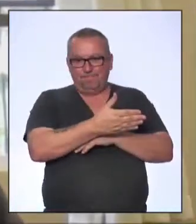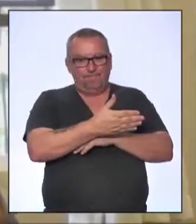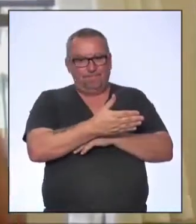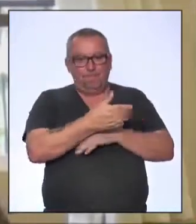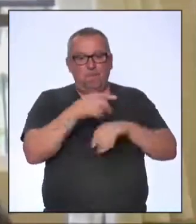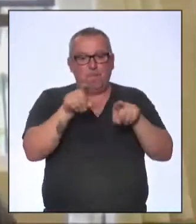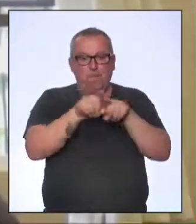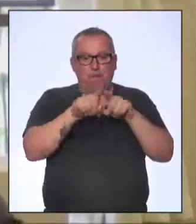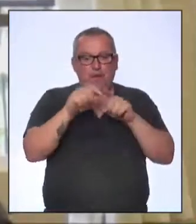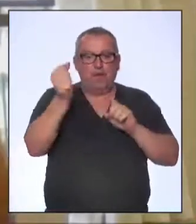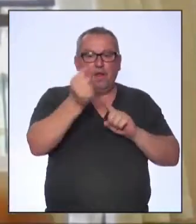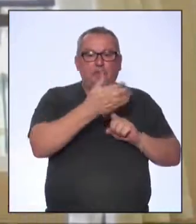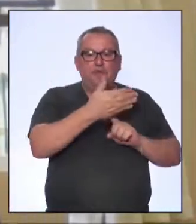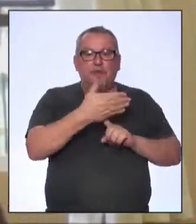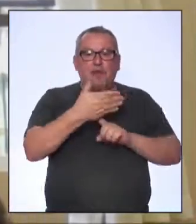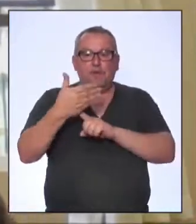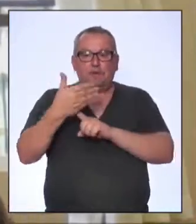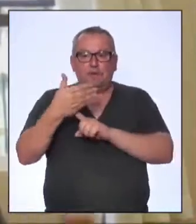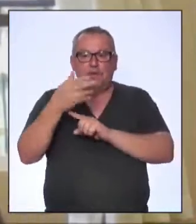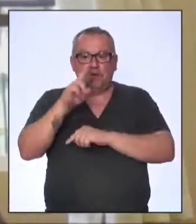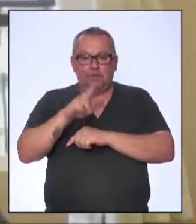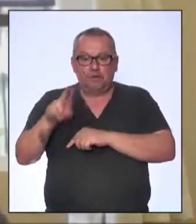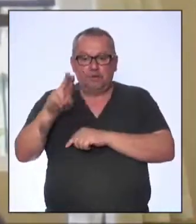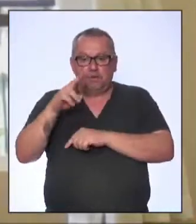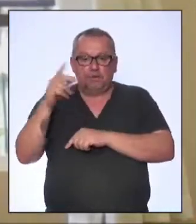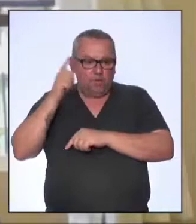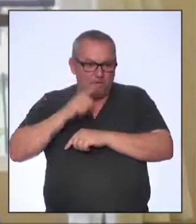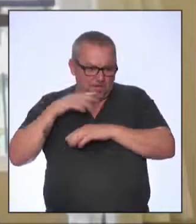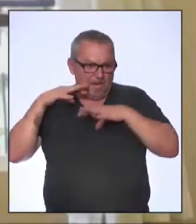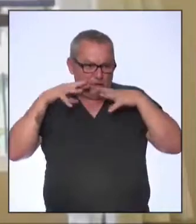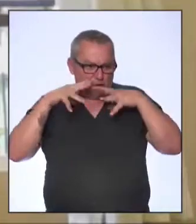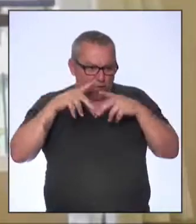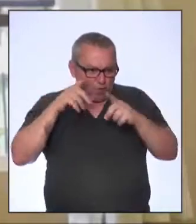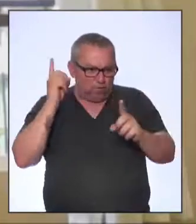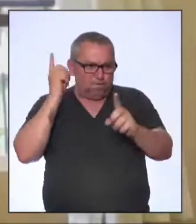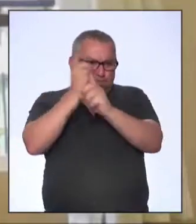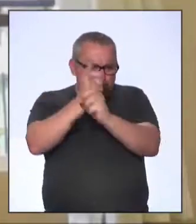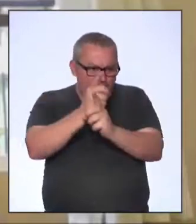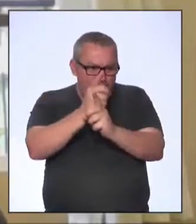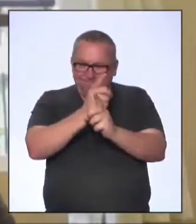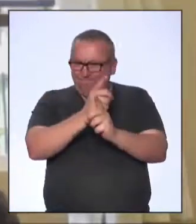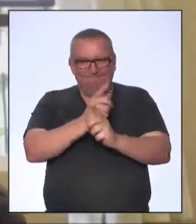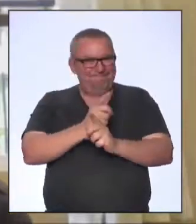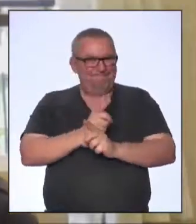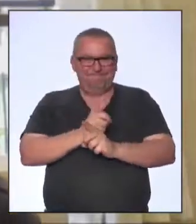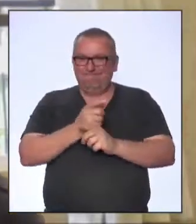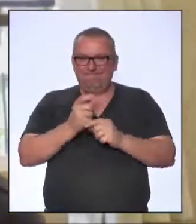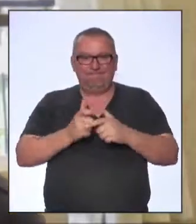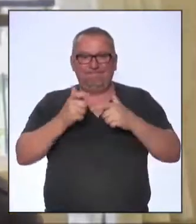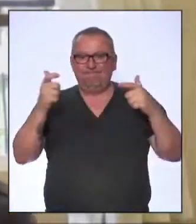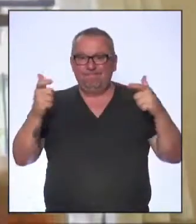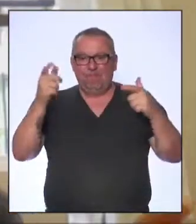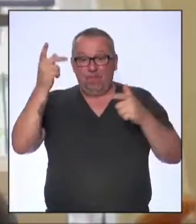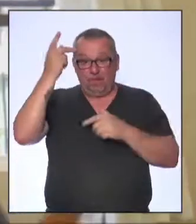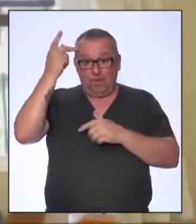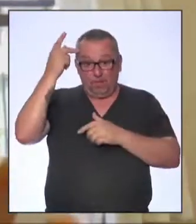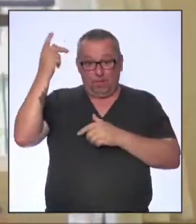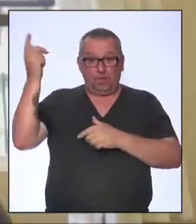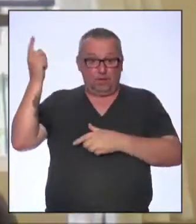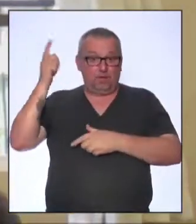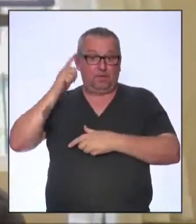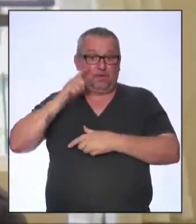a tecnologia que nós estamos usando atinge todo mundo. Nós sabemos que não atinge todo mundo, mas a grande maioria, São Paulo está